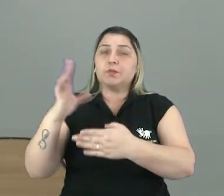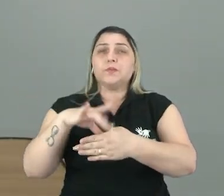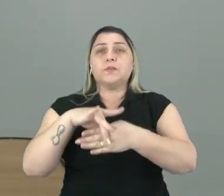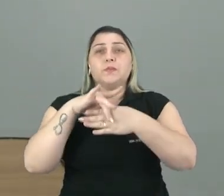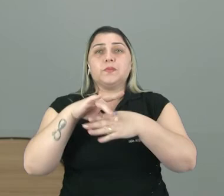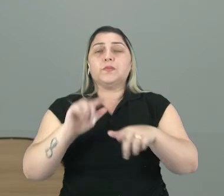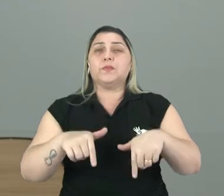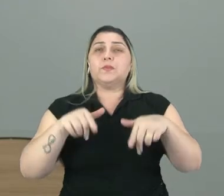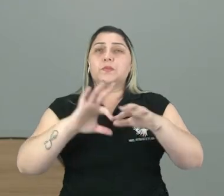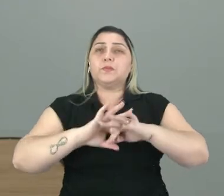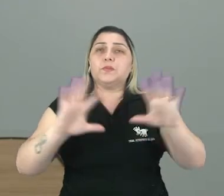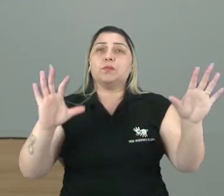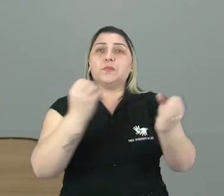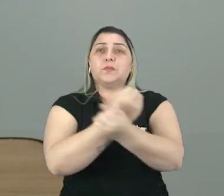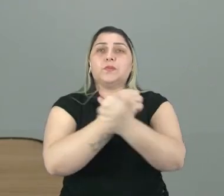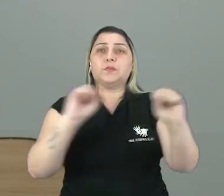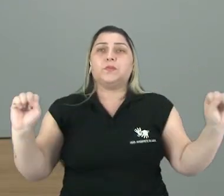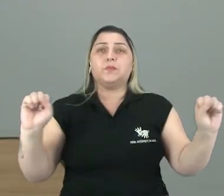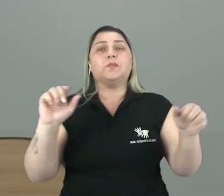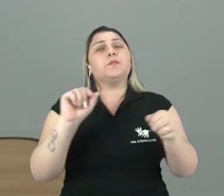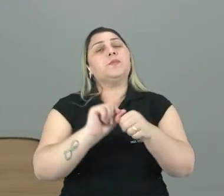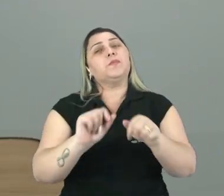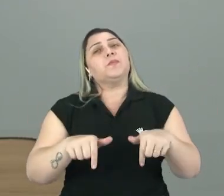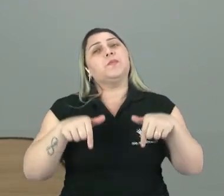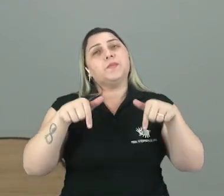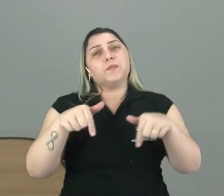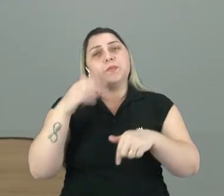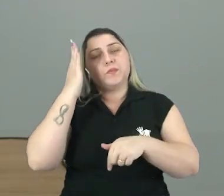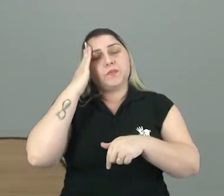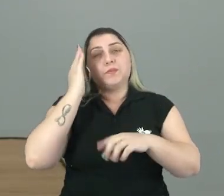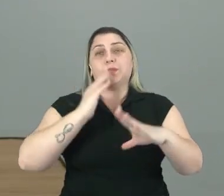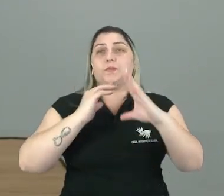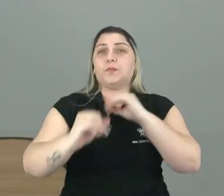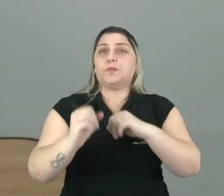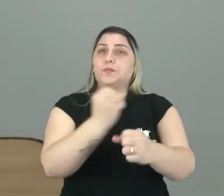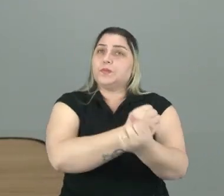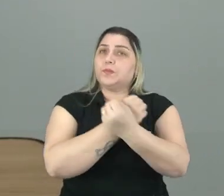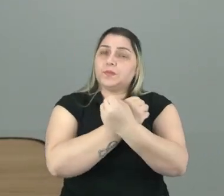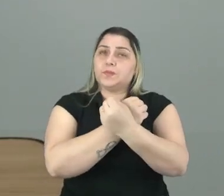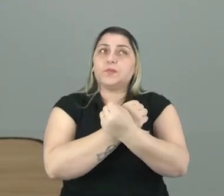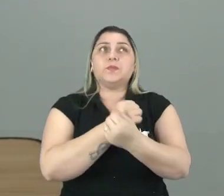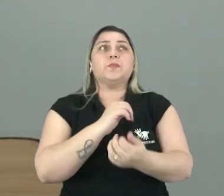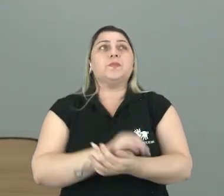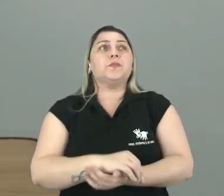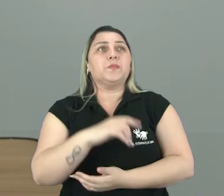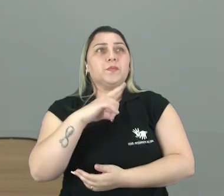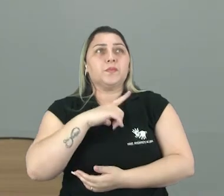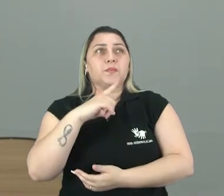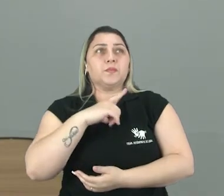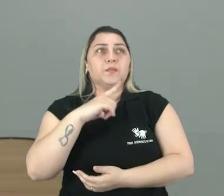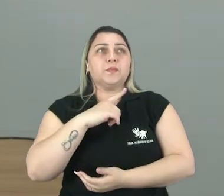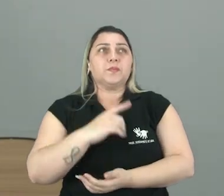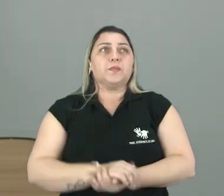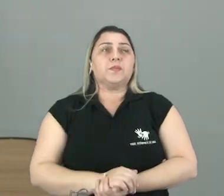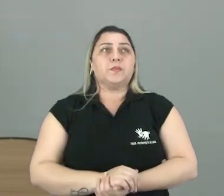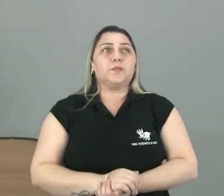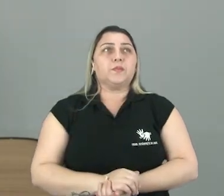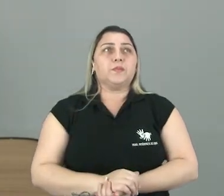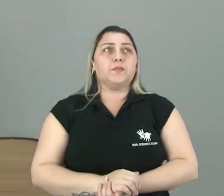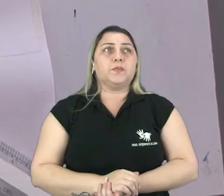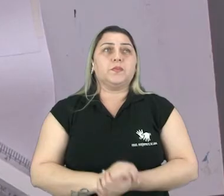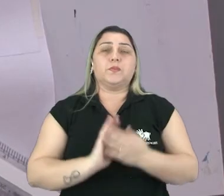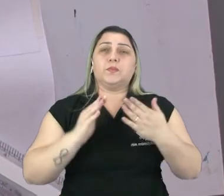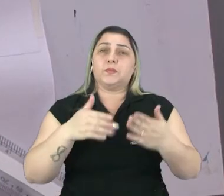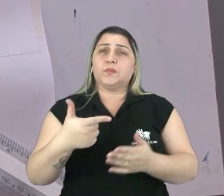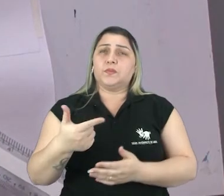lutou pela liberdade dos escravos, fez toda aquela luta, como a gente sabe, para fugir da escravidão. E aí ele teve, como a gente está vendo aqui, ó,